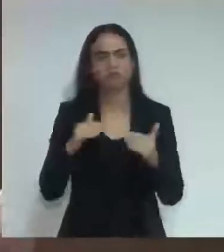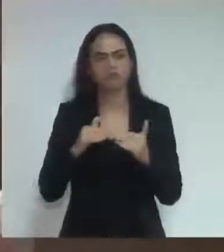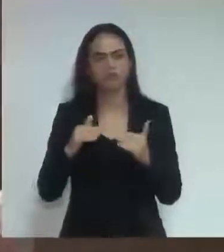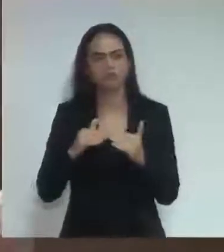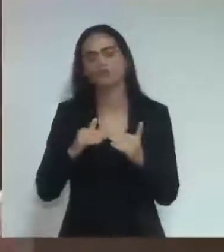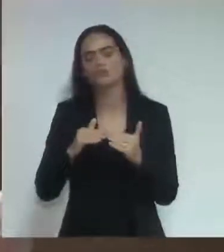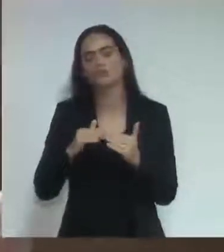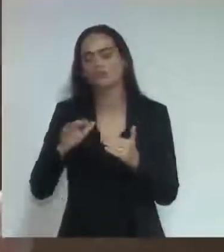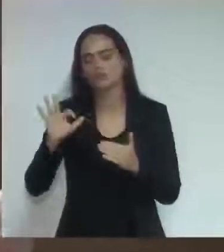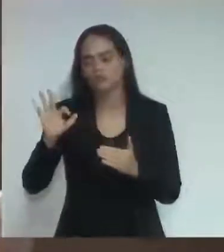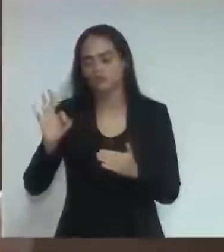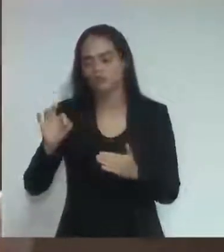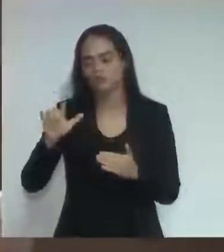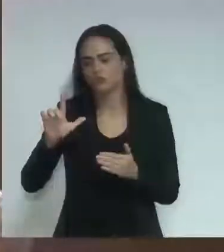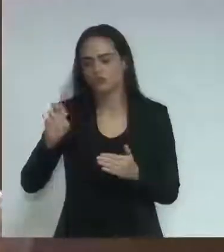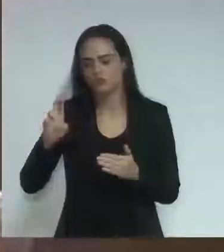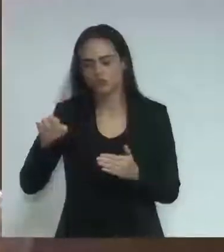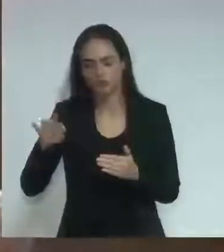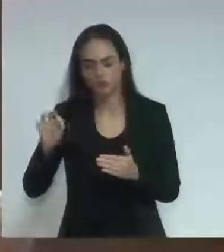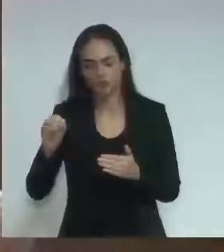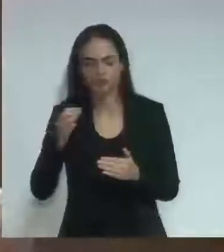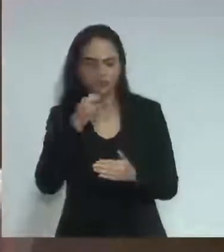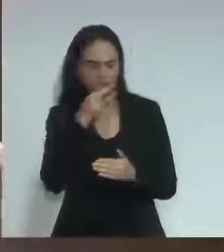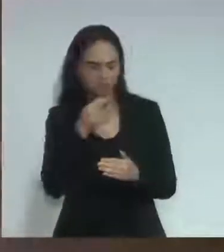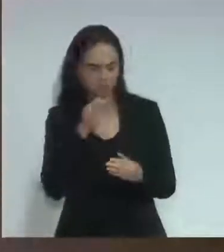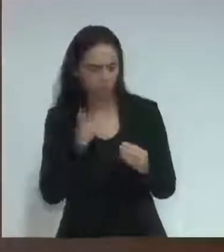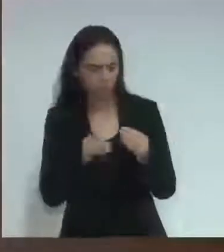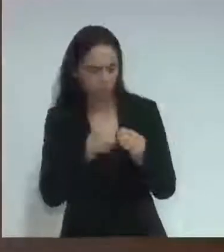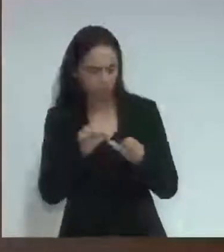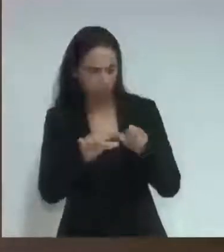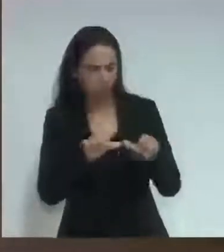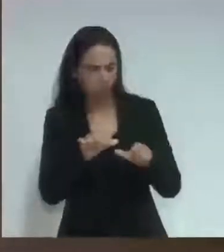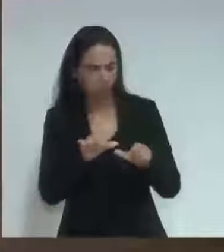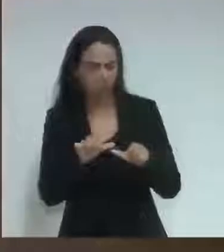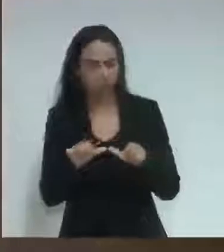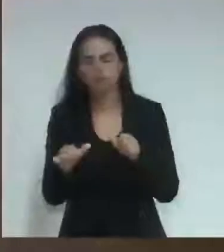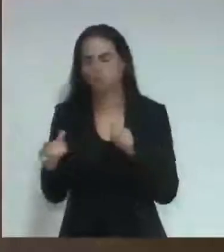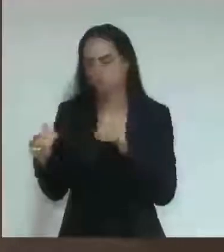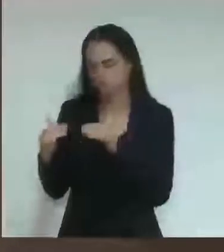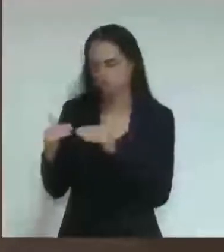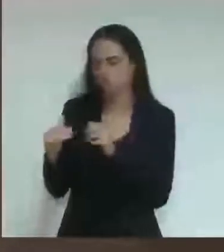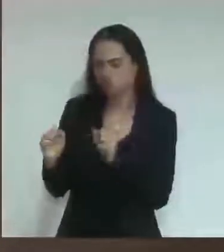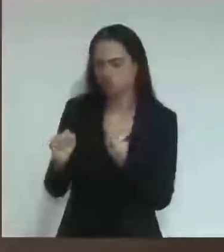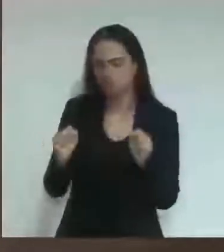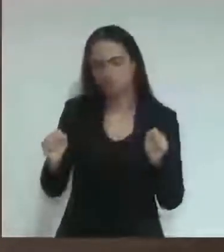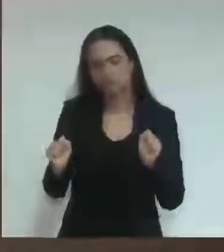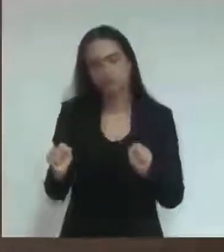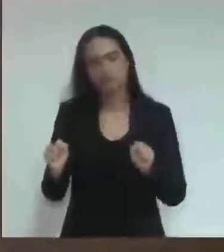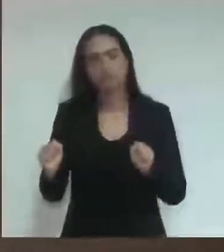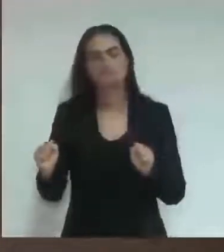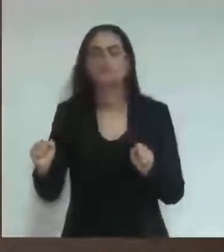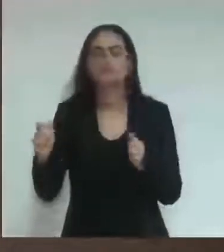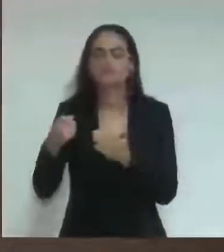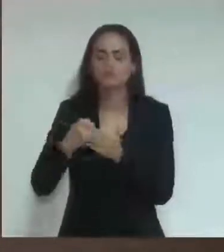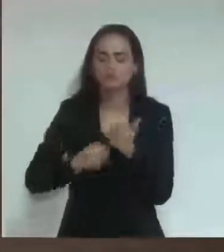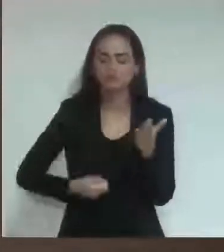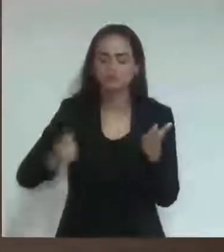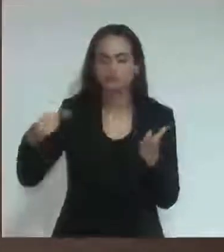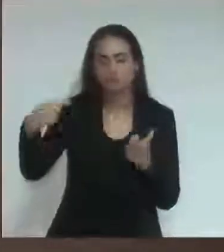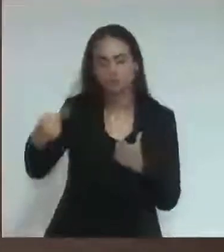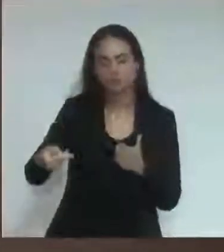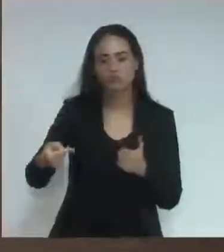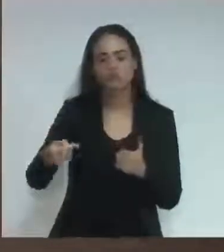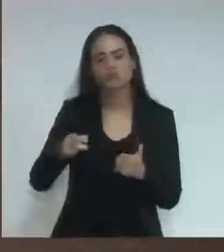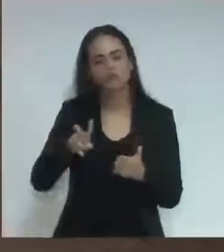uma pequena alteração, que foi feita, foi assinada por todos os vereadores, vai vir para plenário para votação, e também sugerimos que ela